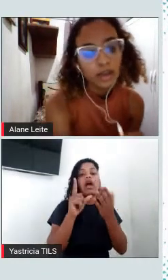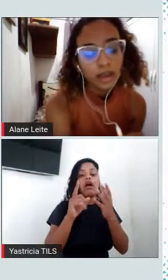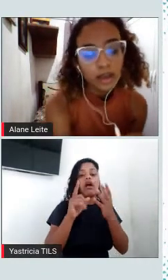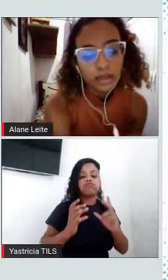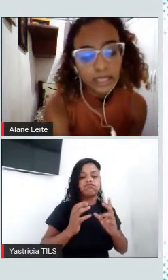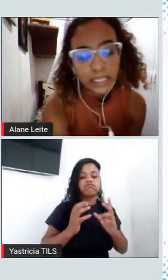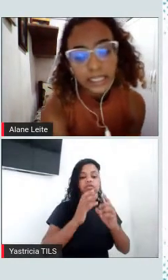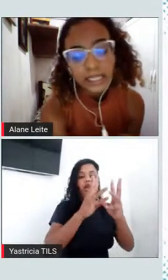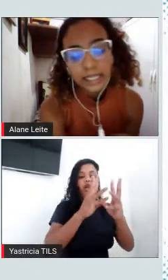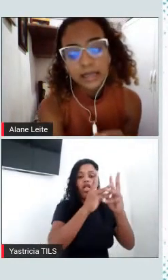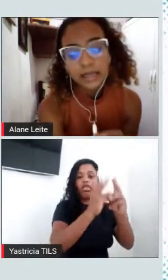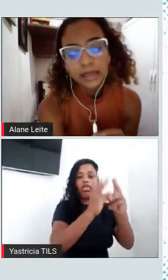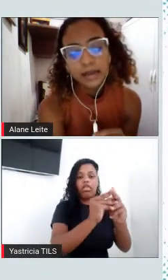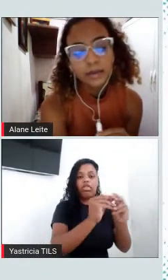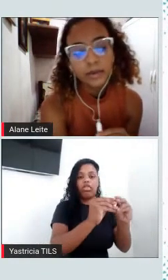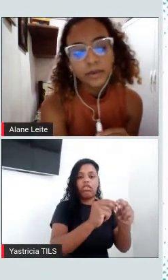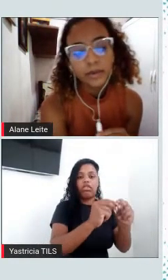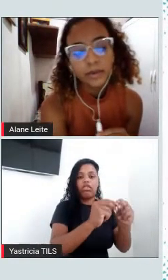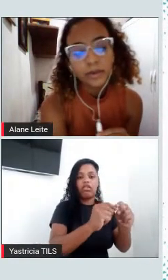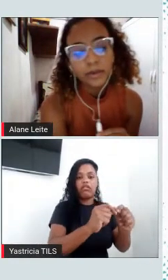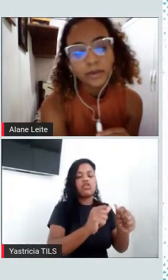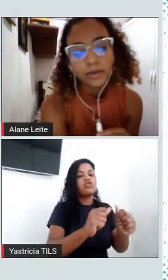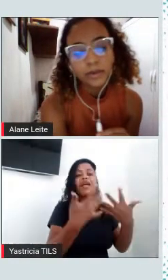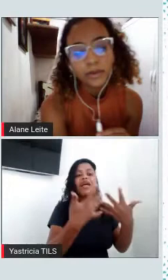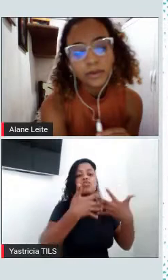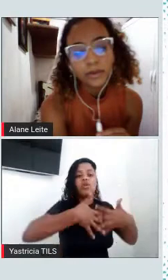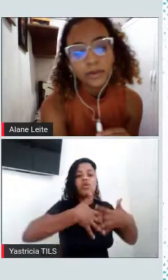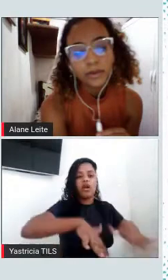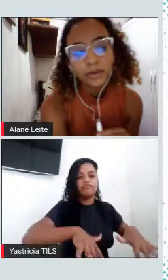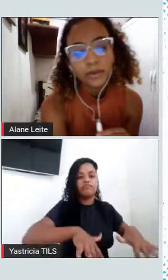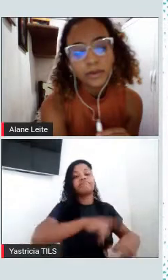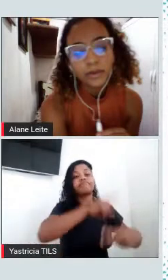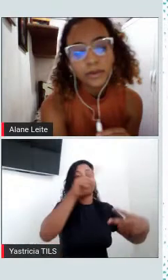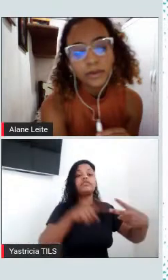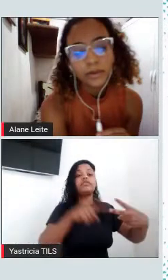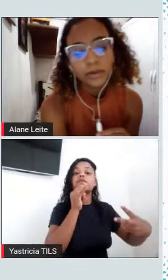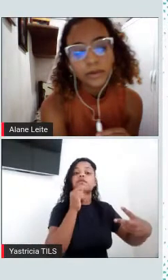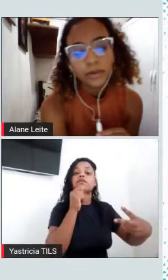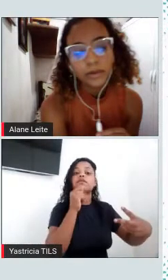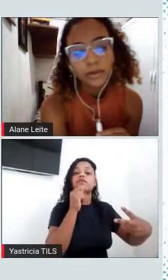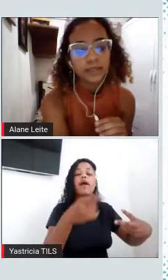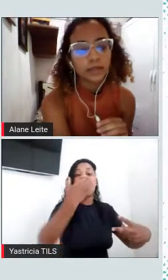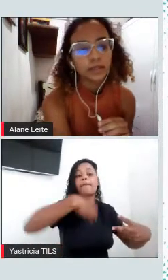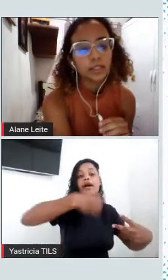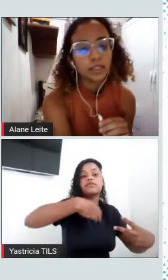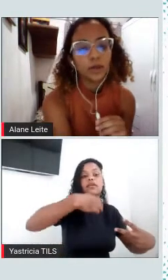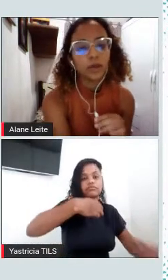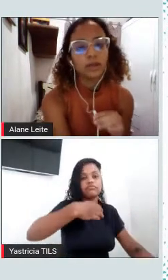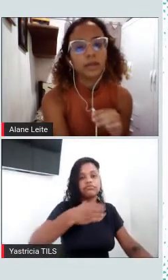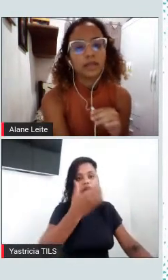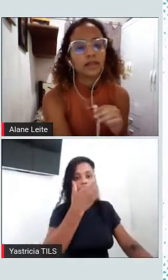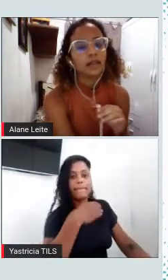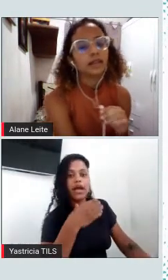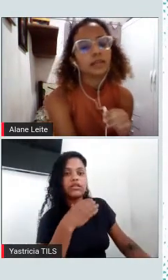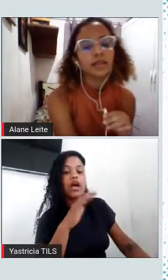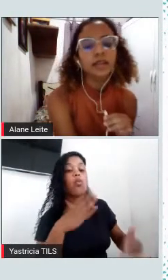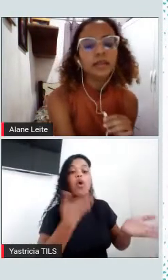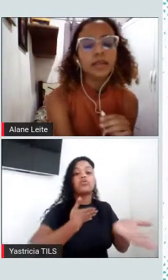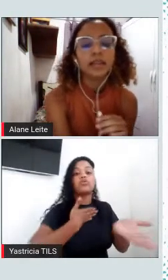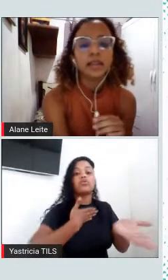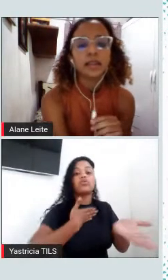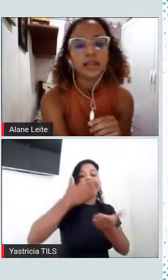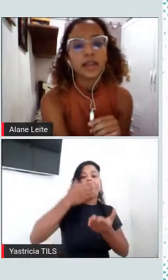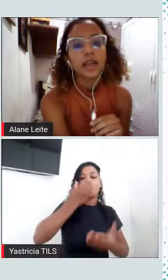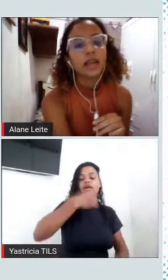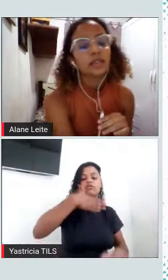ferrugem. E o outro exemplo que eu coloquei para vocês é a da maçã. Quando a gente corta uma maçã, ela tá